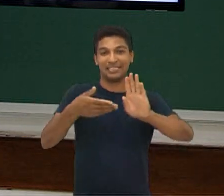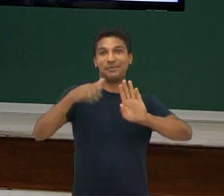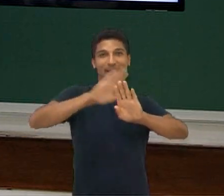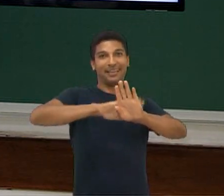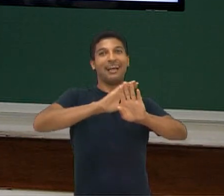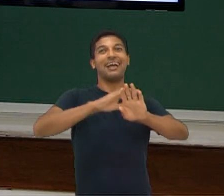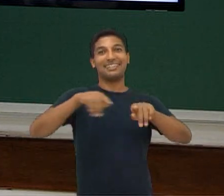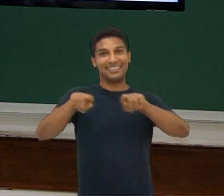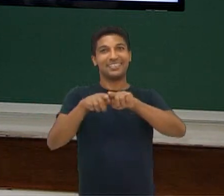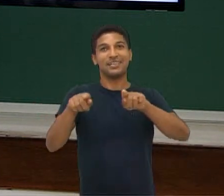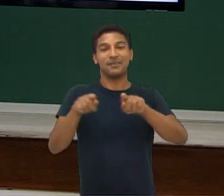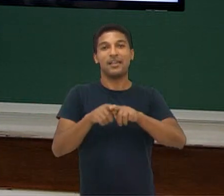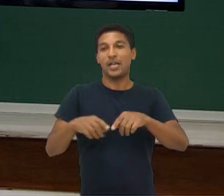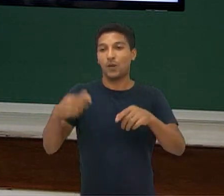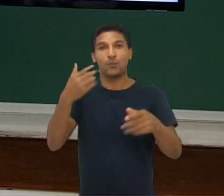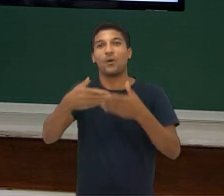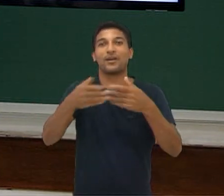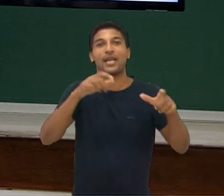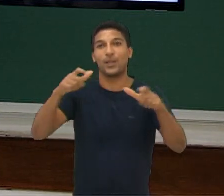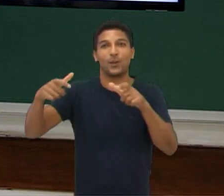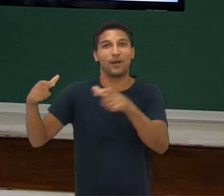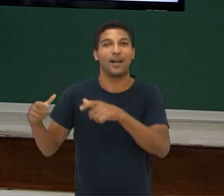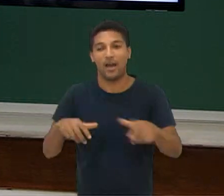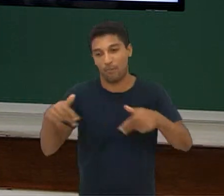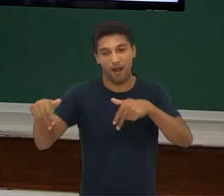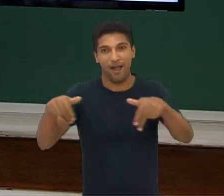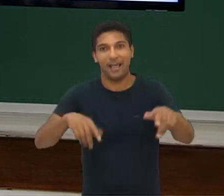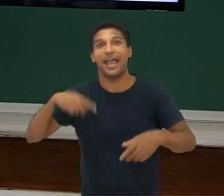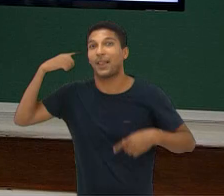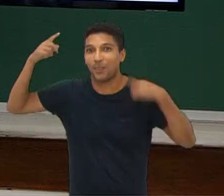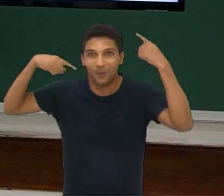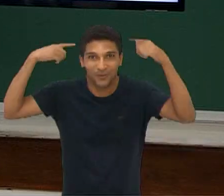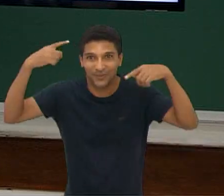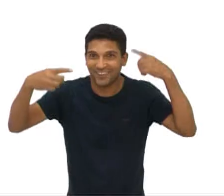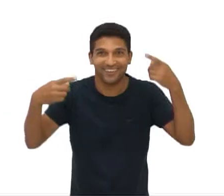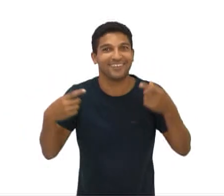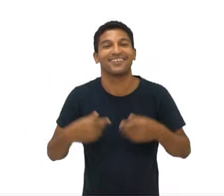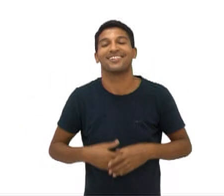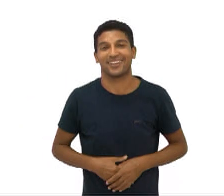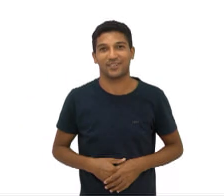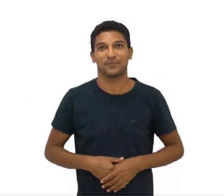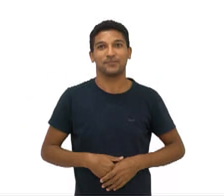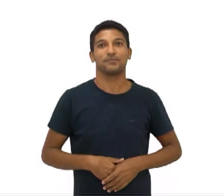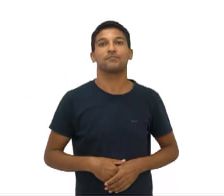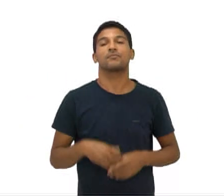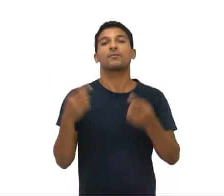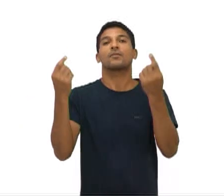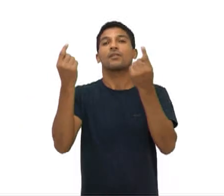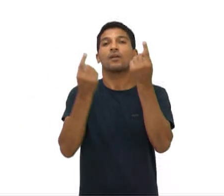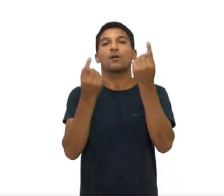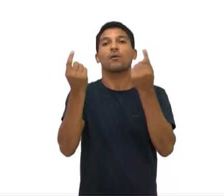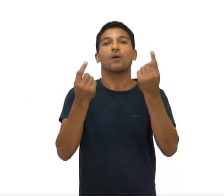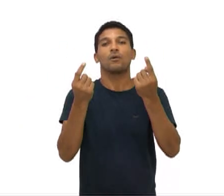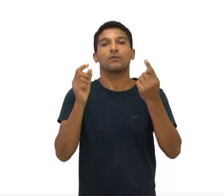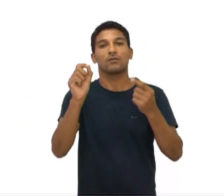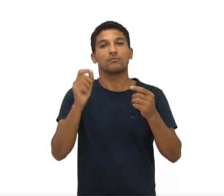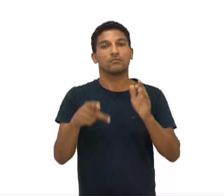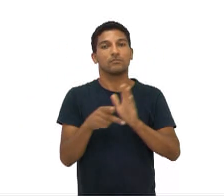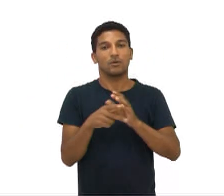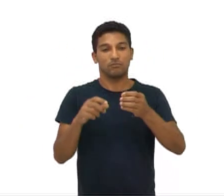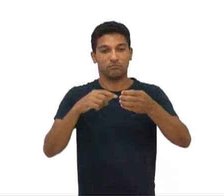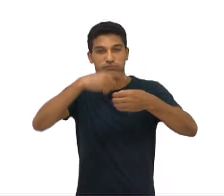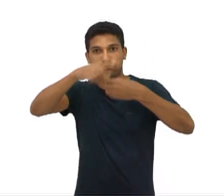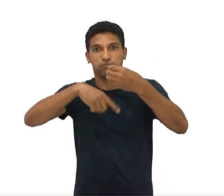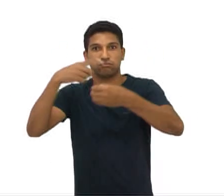câmeras também, né, nos bastidores, tudo, né, é uma loucura, galera. Vamos lá. Qual é a massa do novo elemento formado